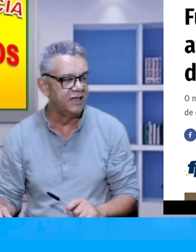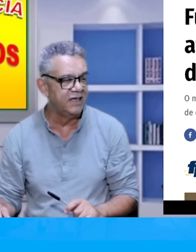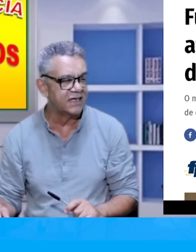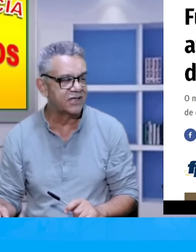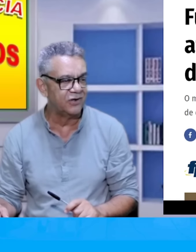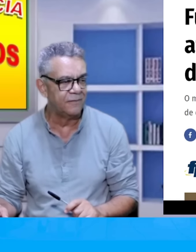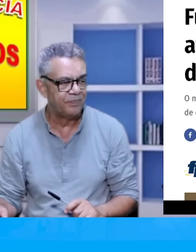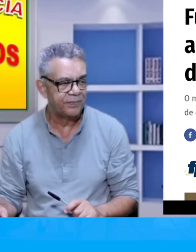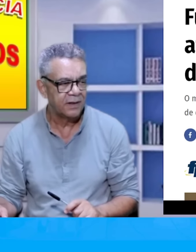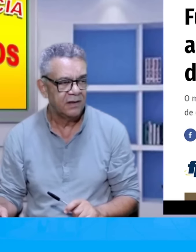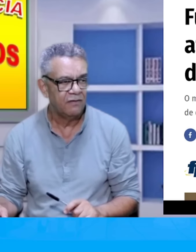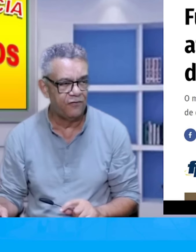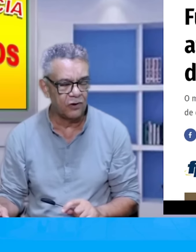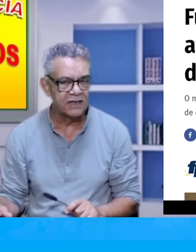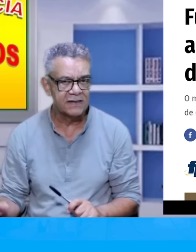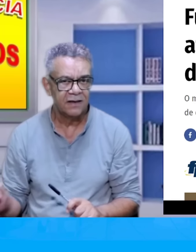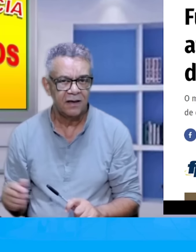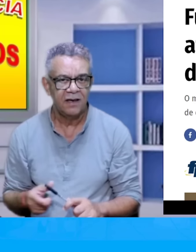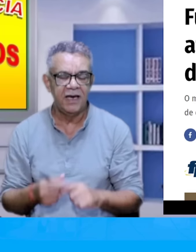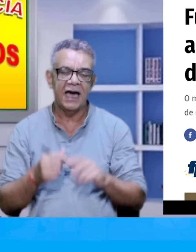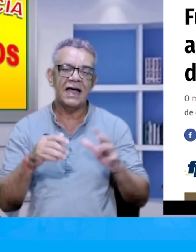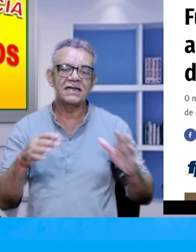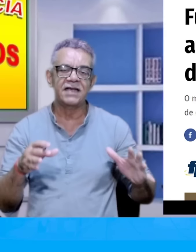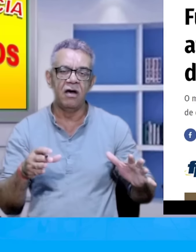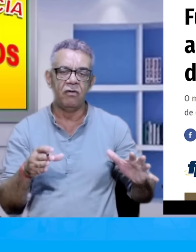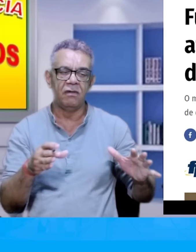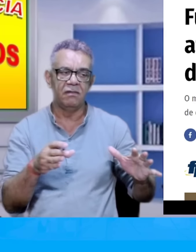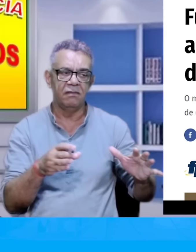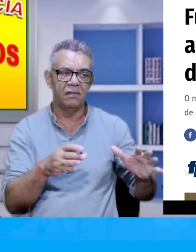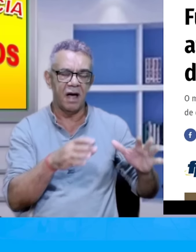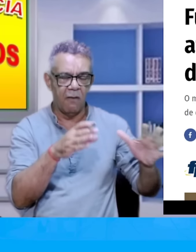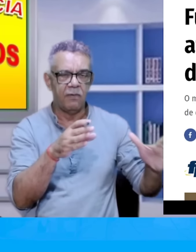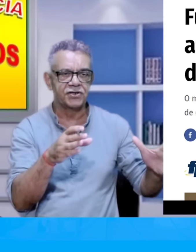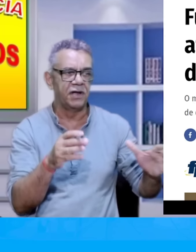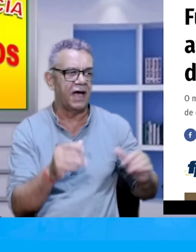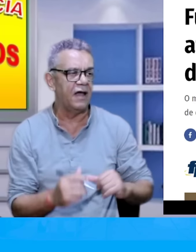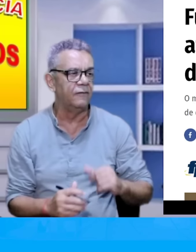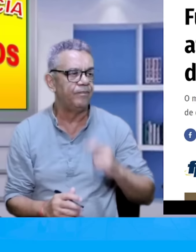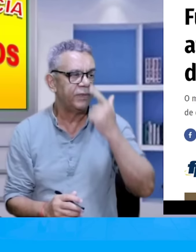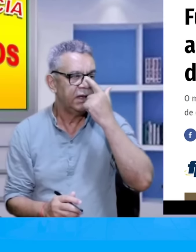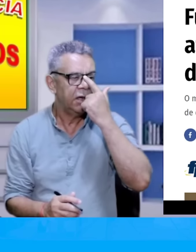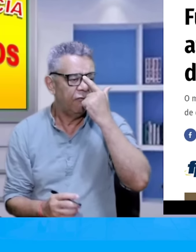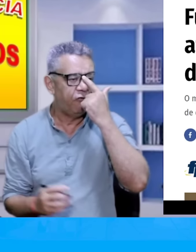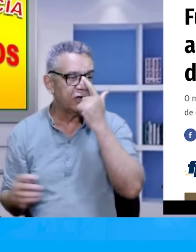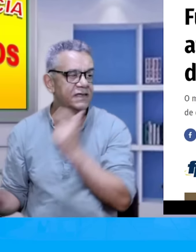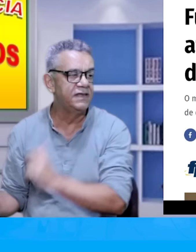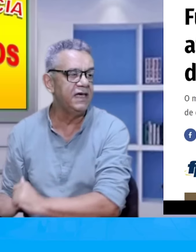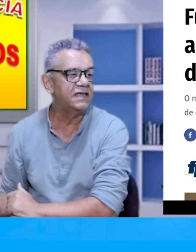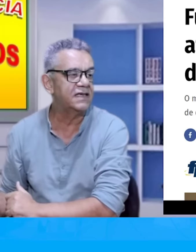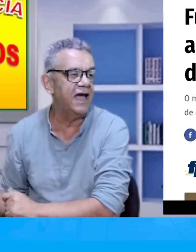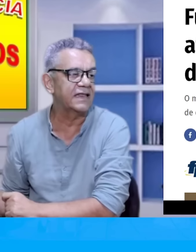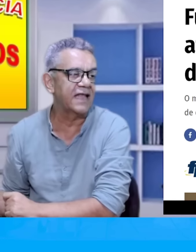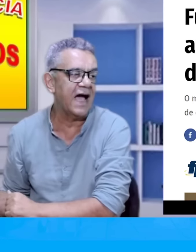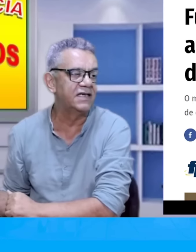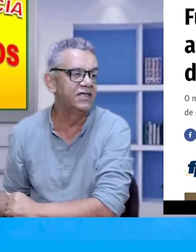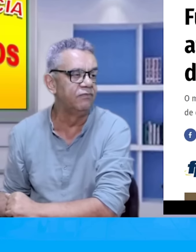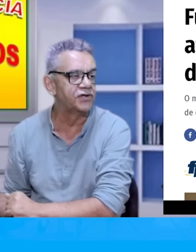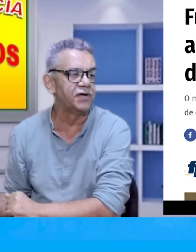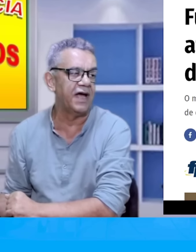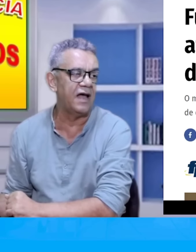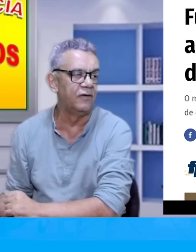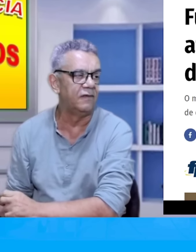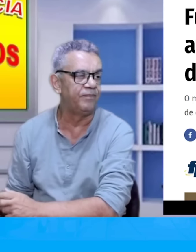sobre o ministro Fux em relação ao Bolsonaro. Fux diz que ataques